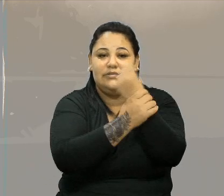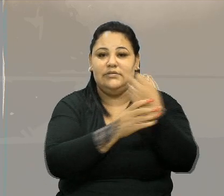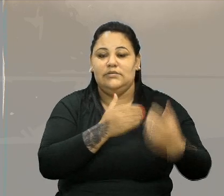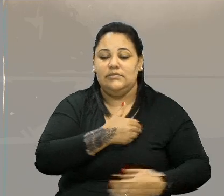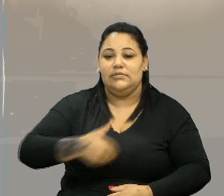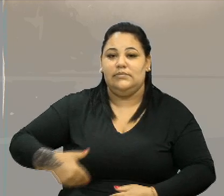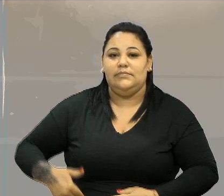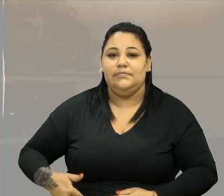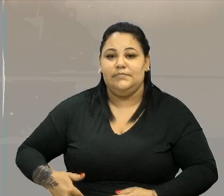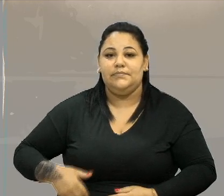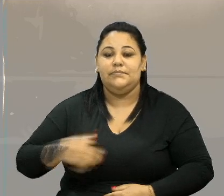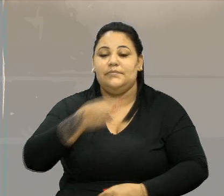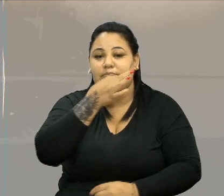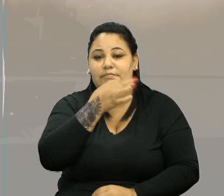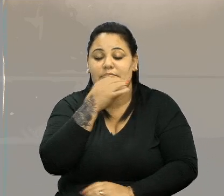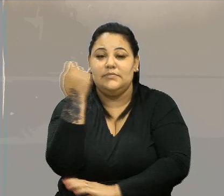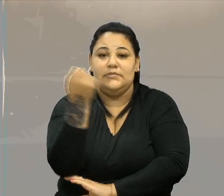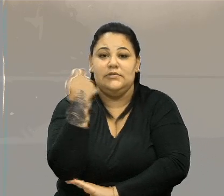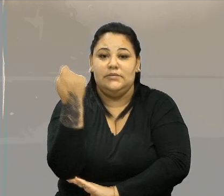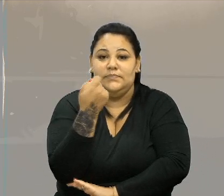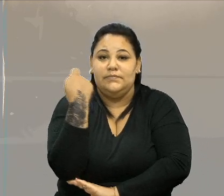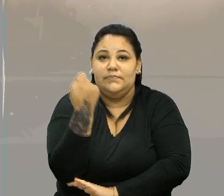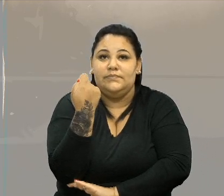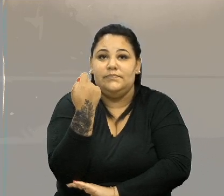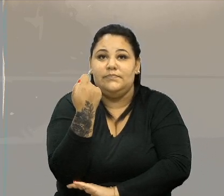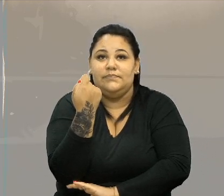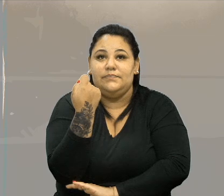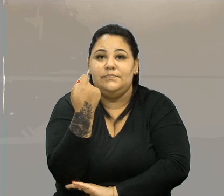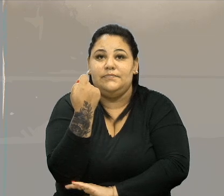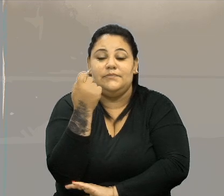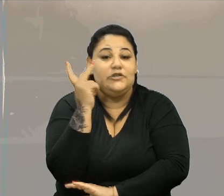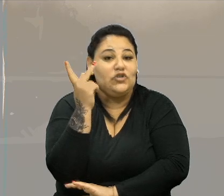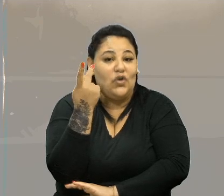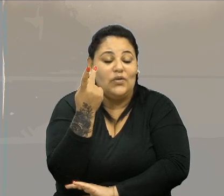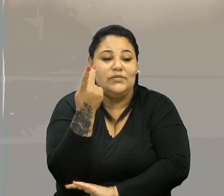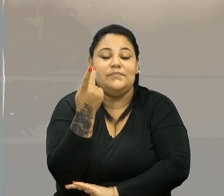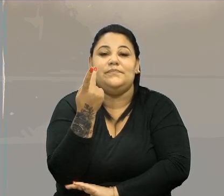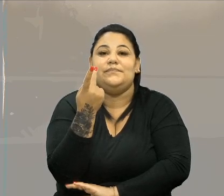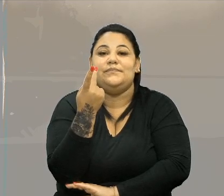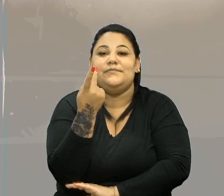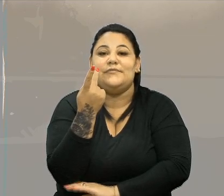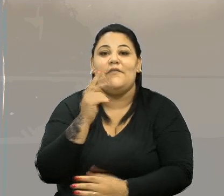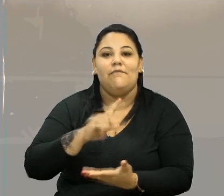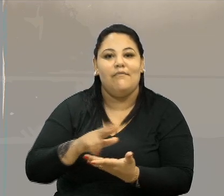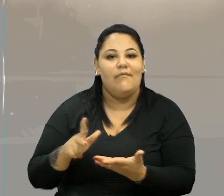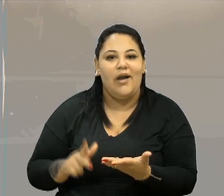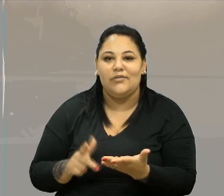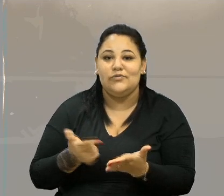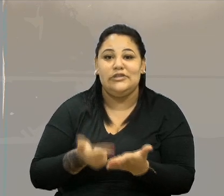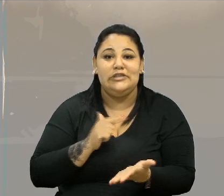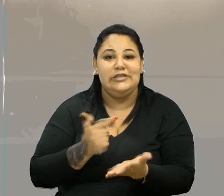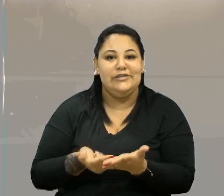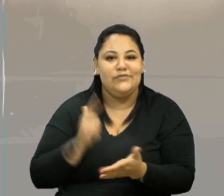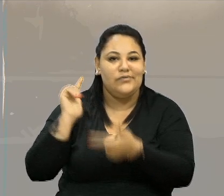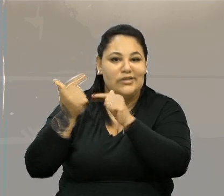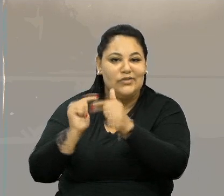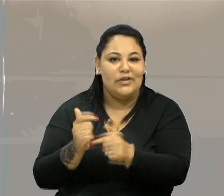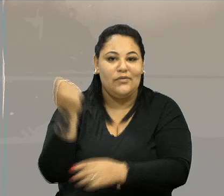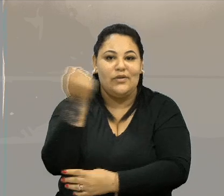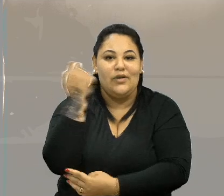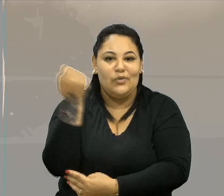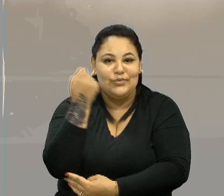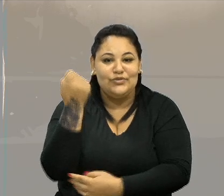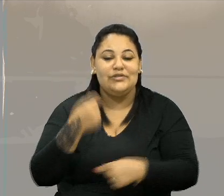do Sul, Rio Grande do Sul, História e Identidade, o Manual de Tradicionalismo Gaúcho e a Família